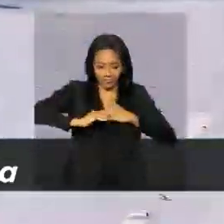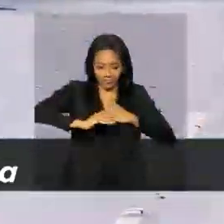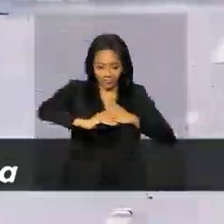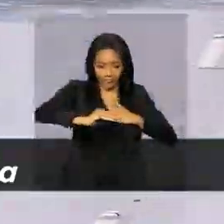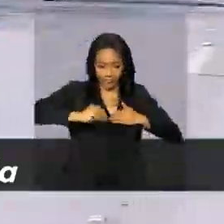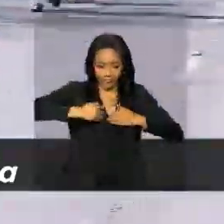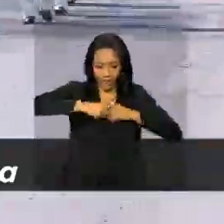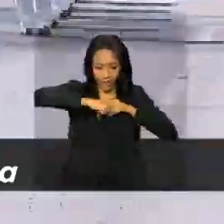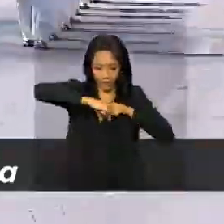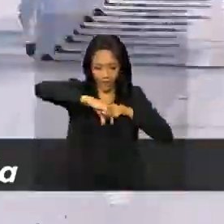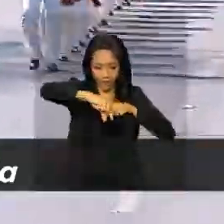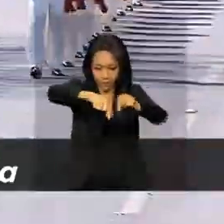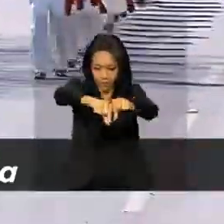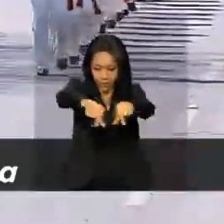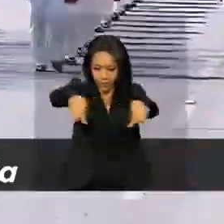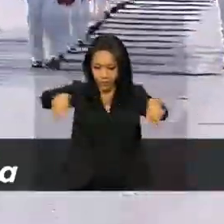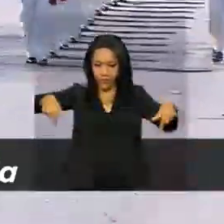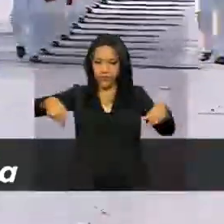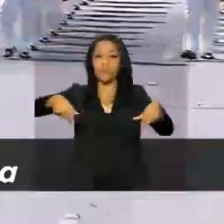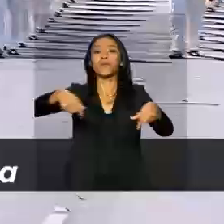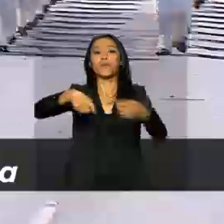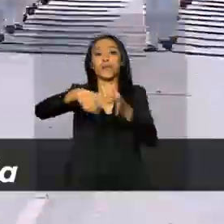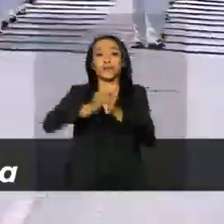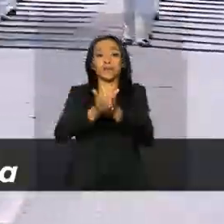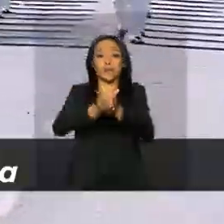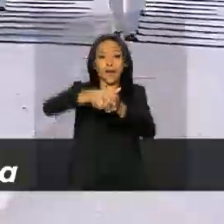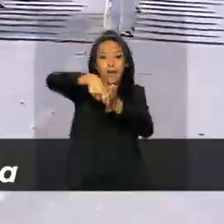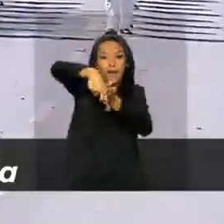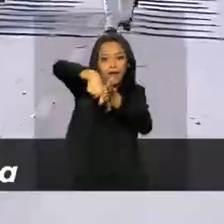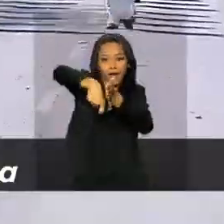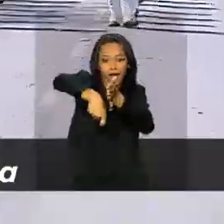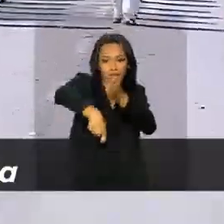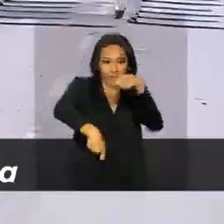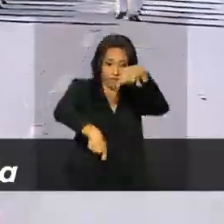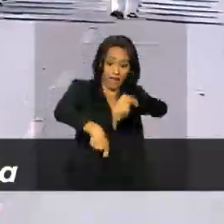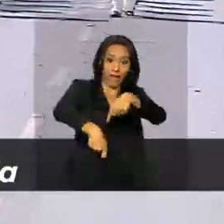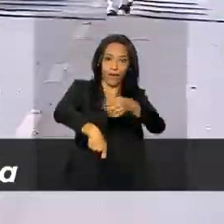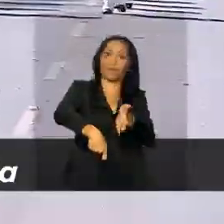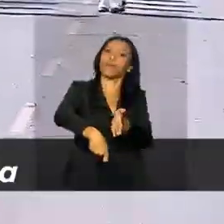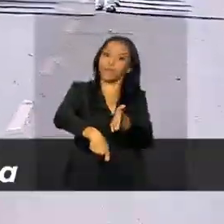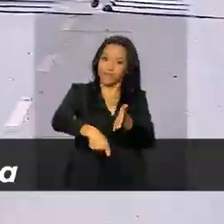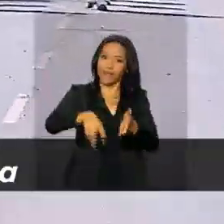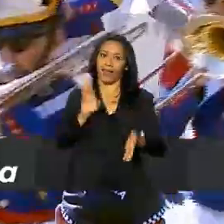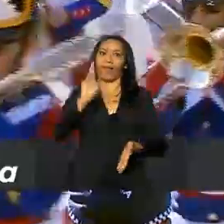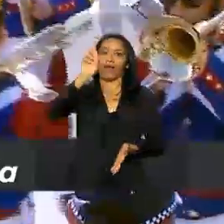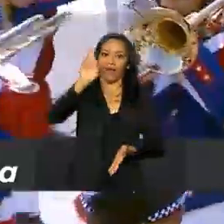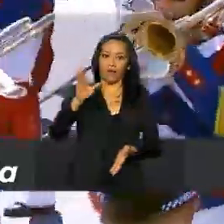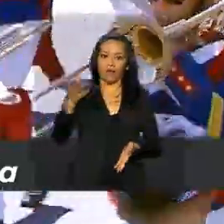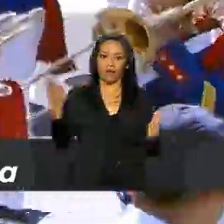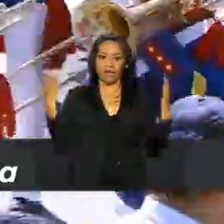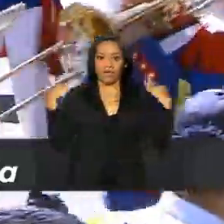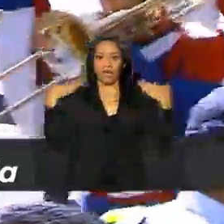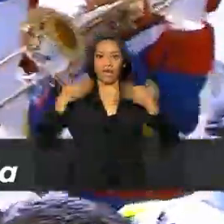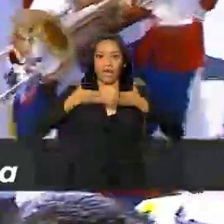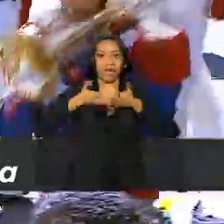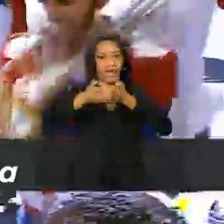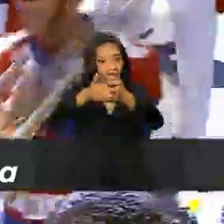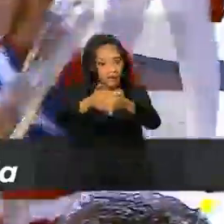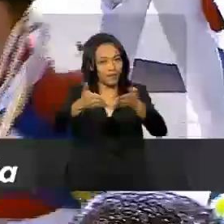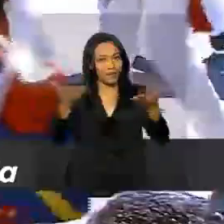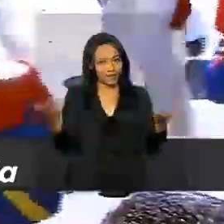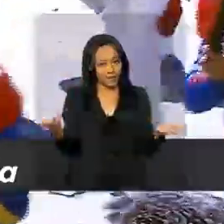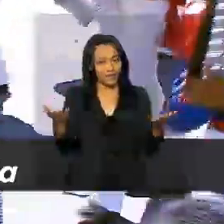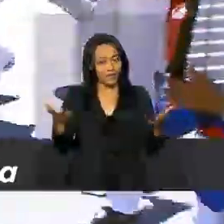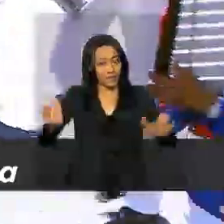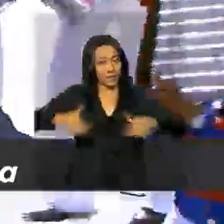desfile, representando a Marinha do Brasil, coroando esse desfile da Marinha do Brasil aí de uma maneira... com chave de ouro, vamos dizer assim,